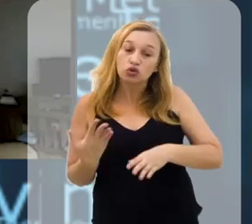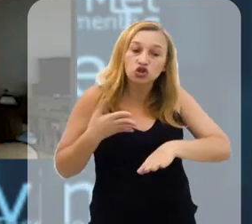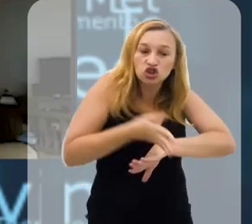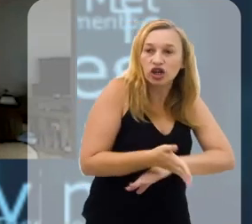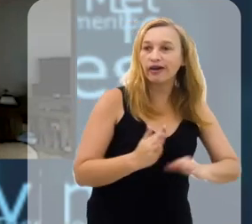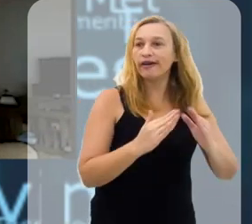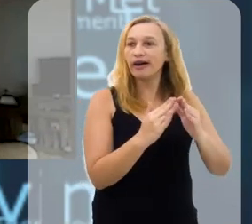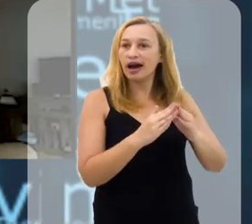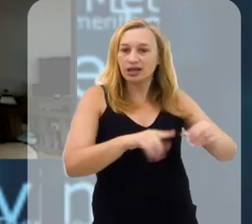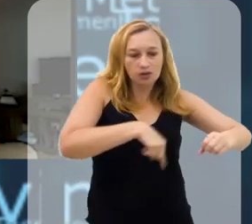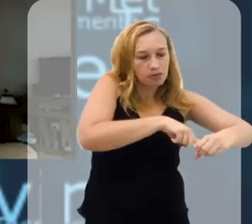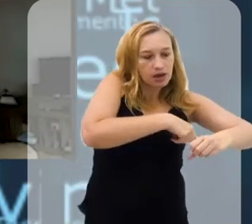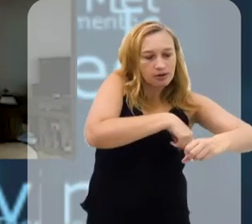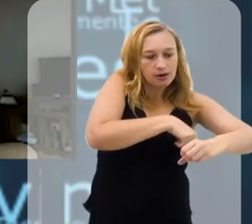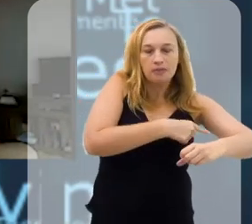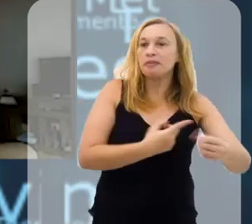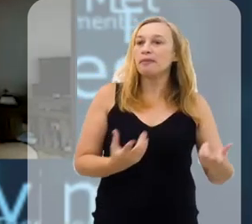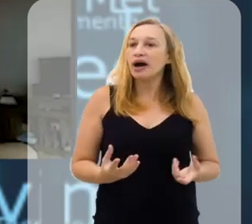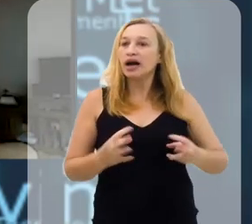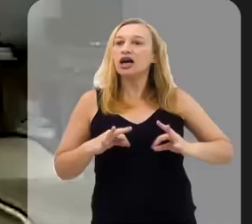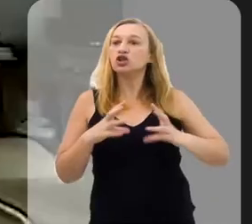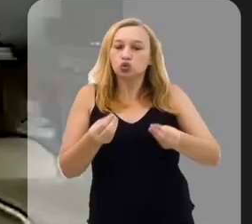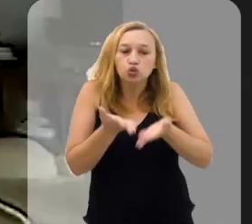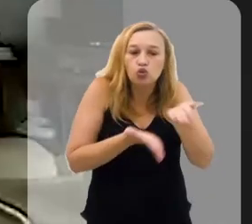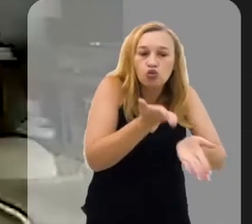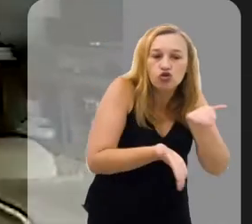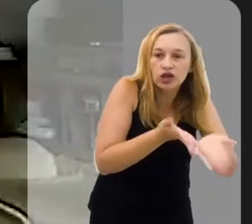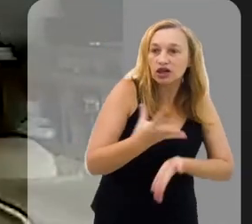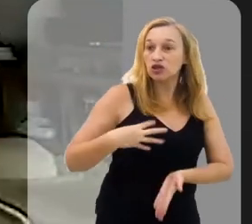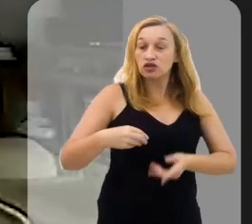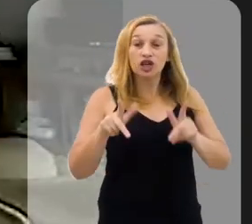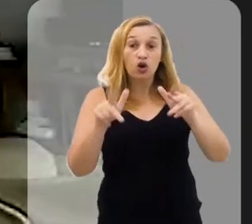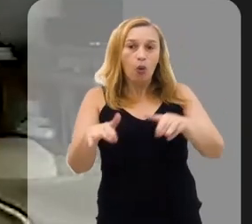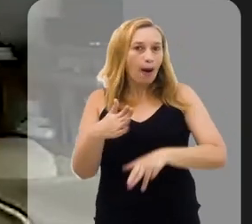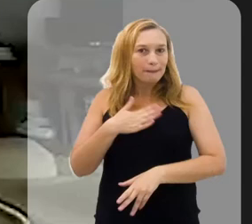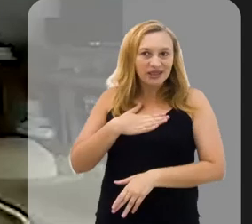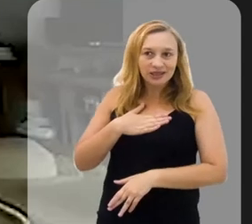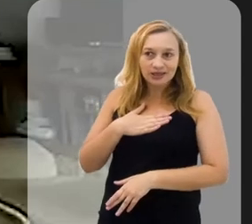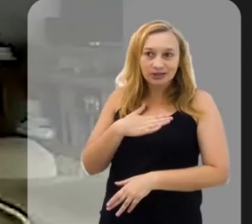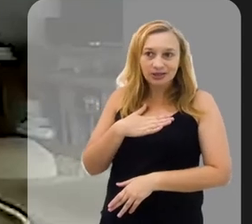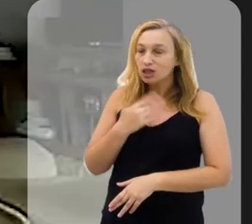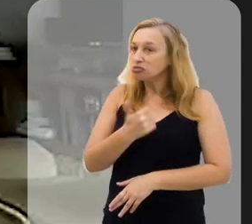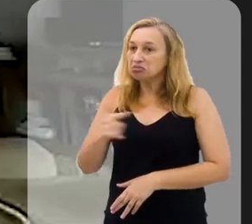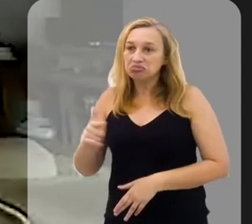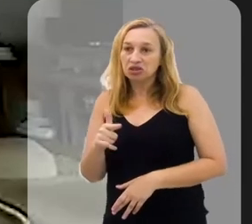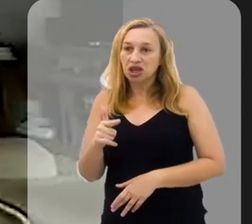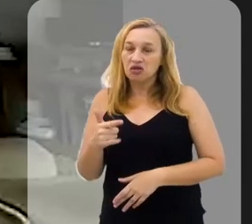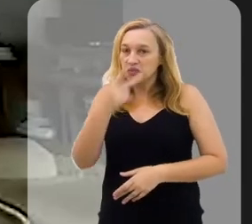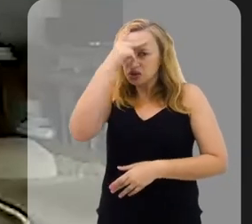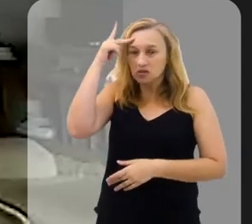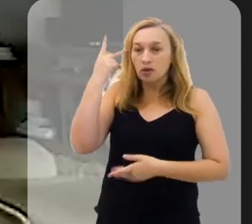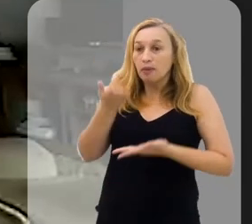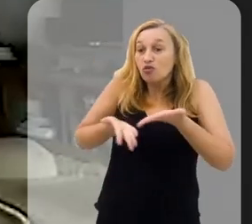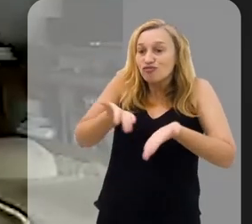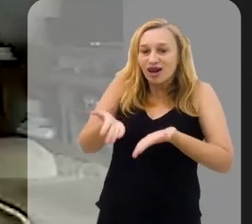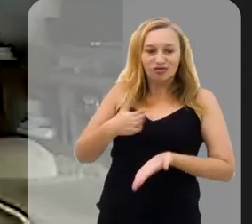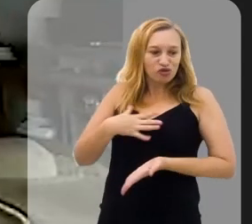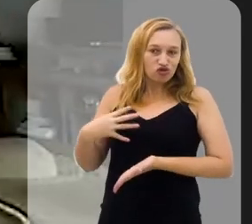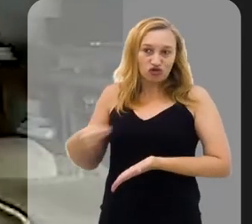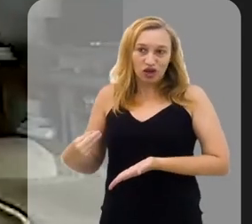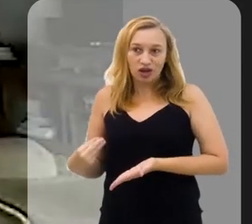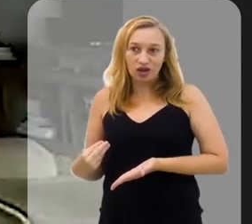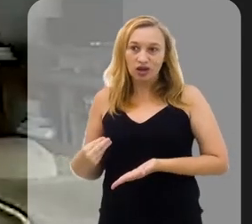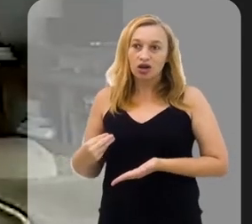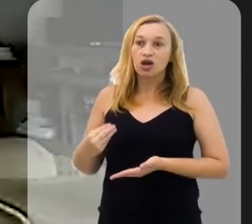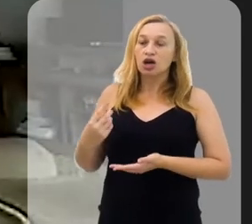campo, mas quando ela chega em casa, ela tem que ter a jantinha pronta, ela tem que cuidar dos filhos, igual a mim, que não tenho empregada